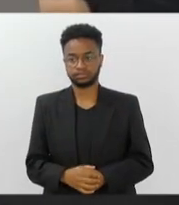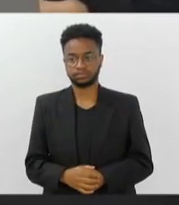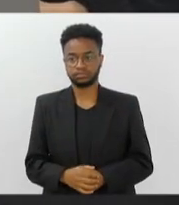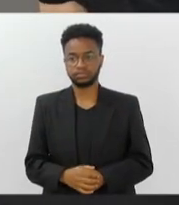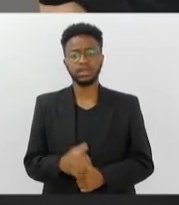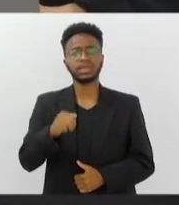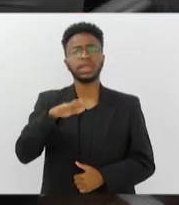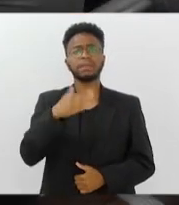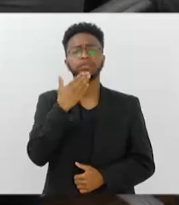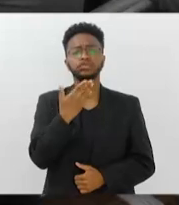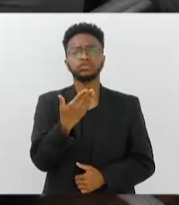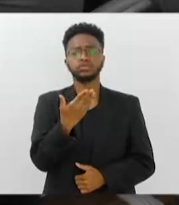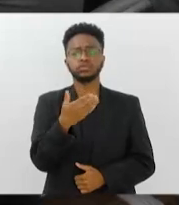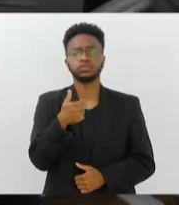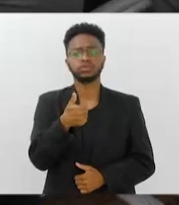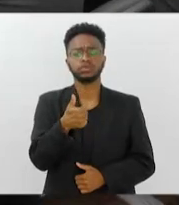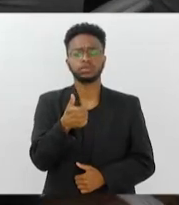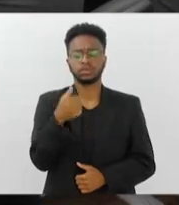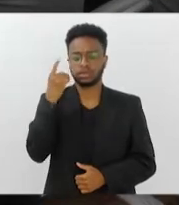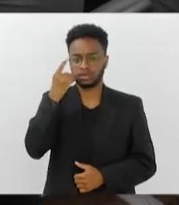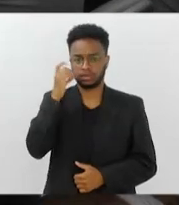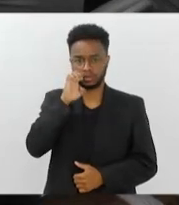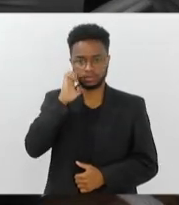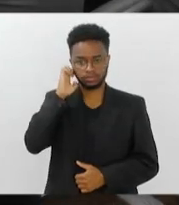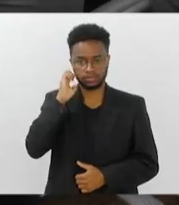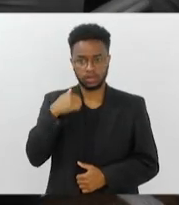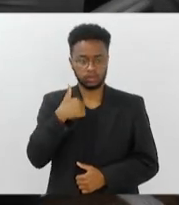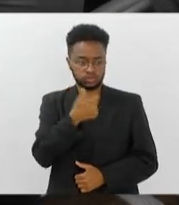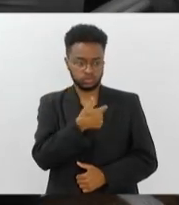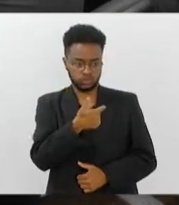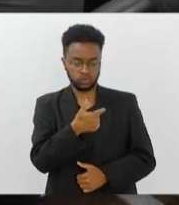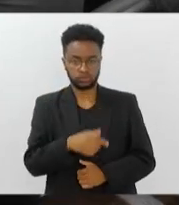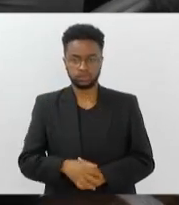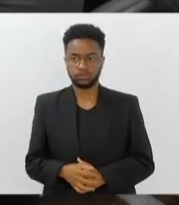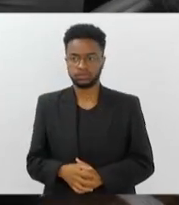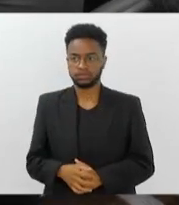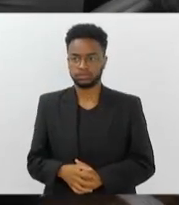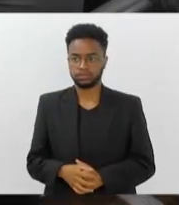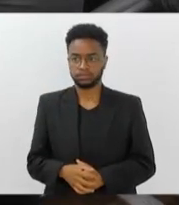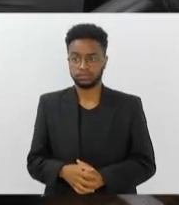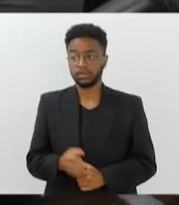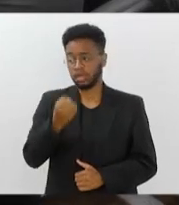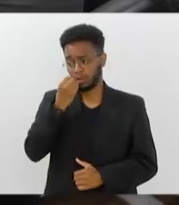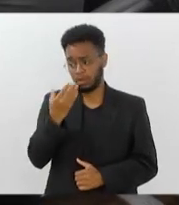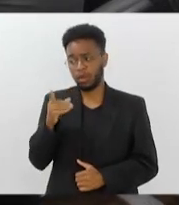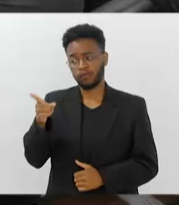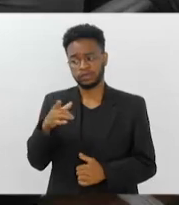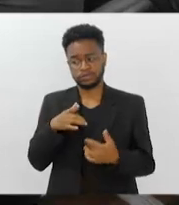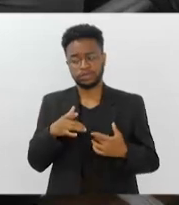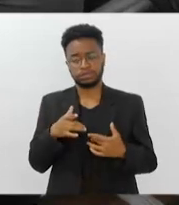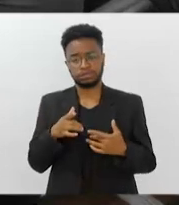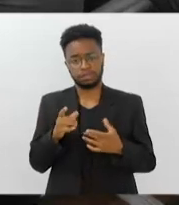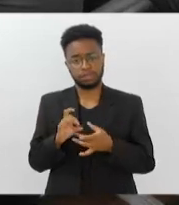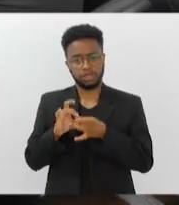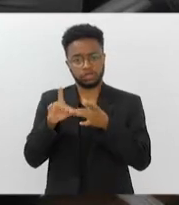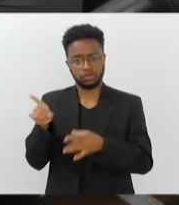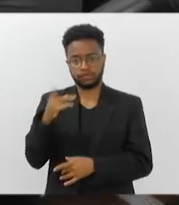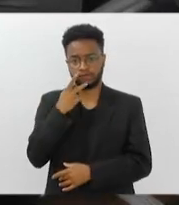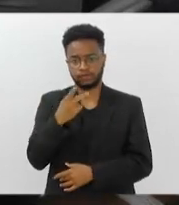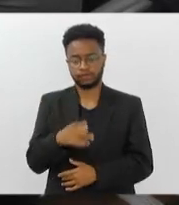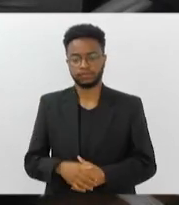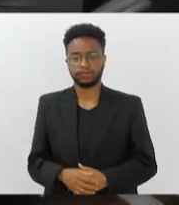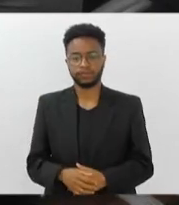Quem pediu primeiro? A deputada Élica. Eu sou o segundo. Ainda bem que o senhor foi um cavalheiro, deputada Élica.